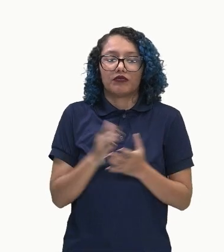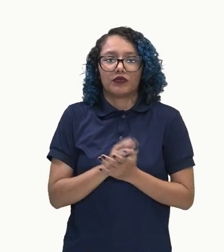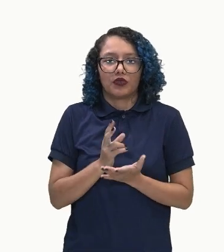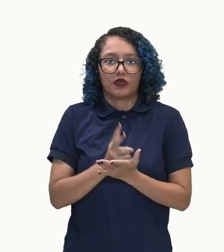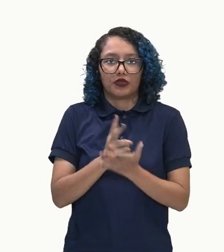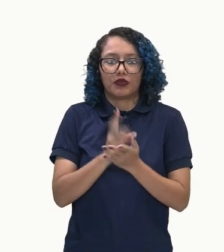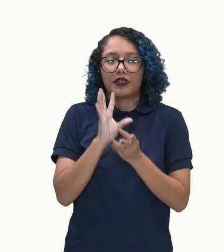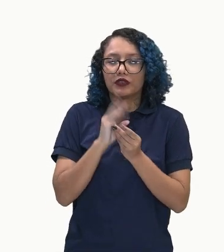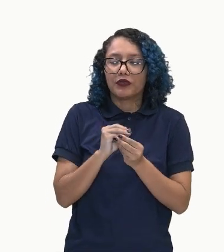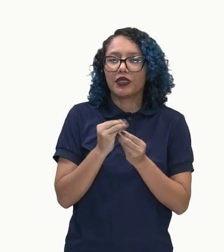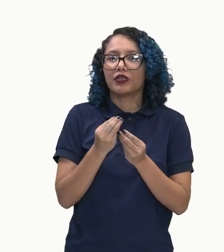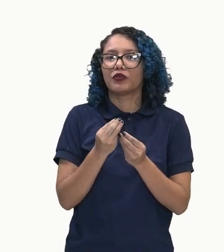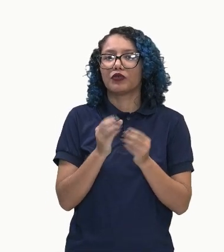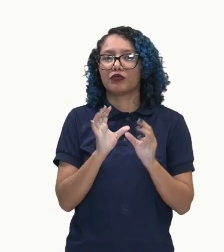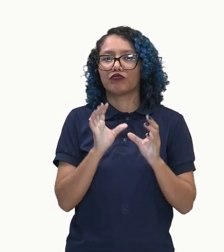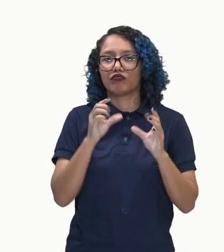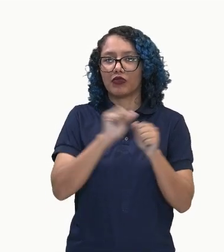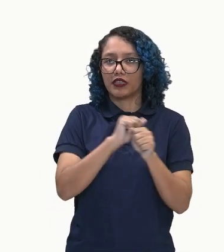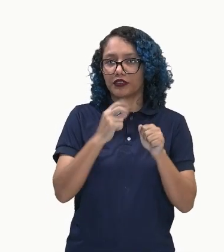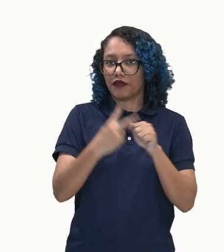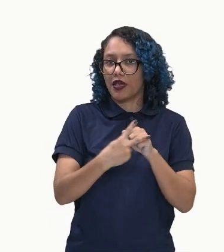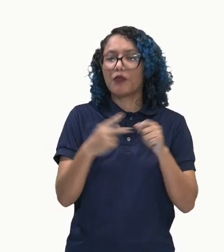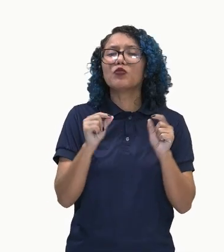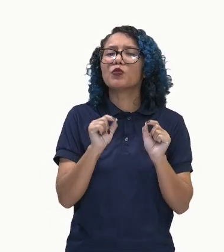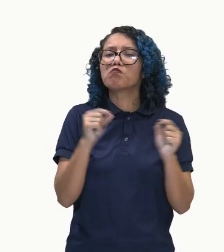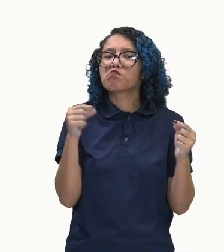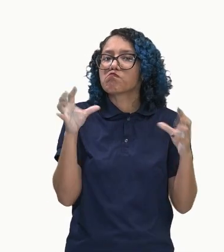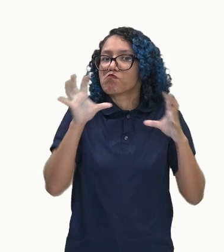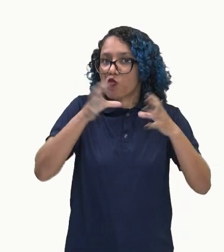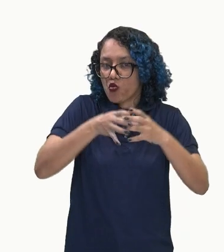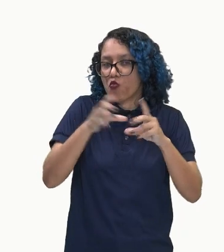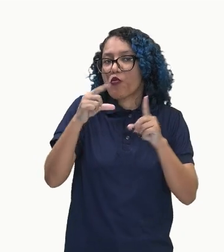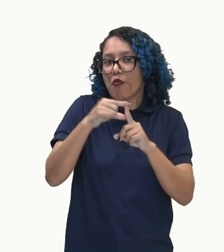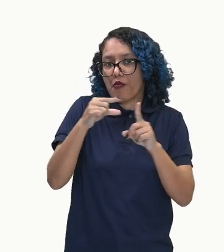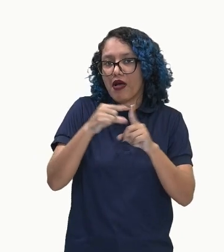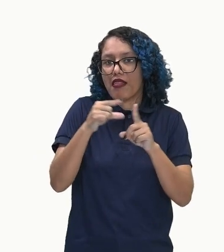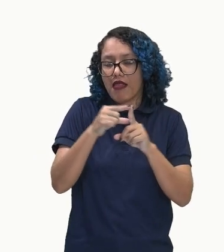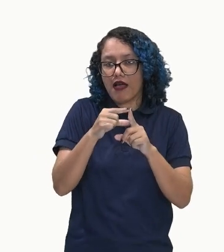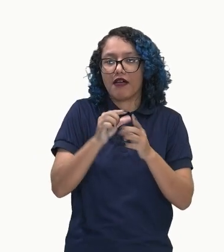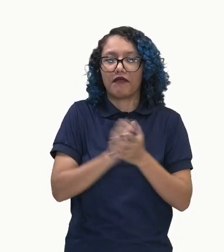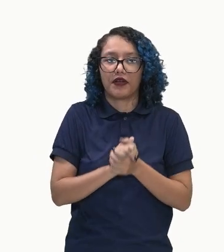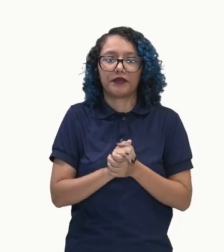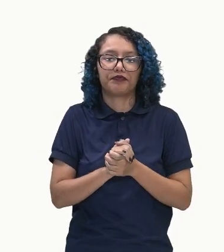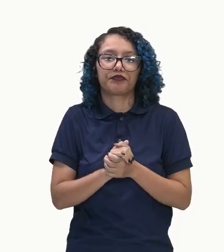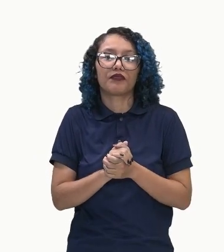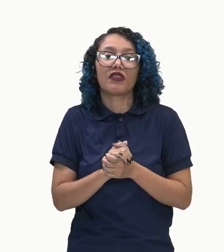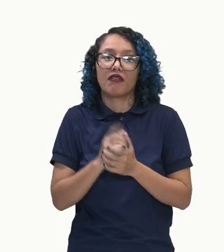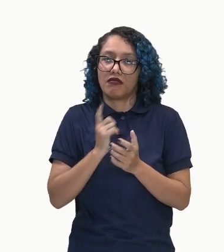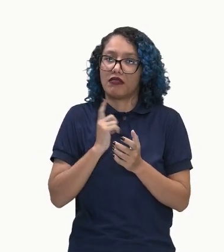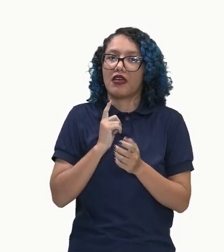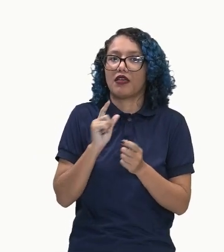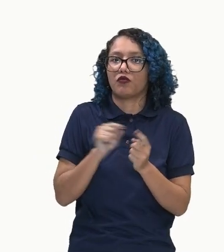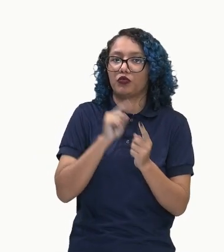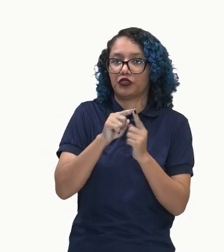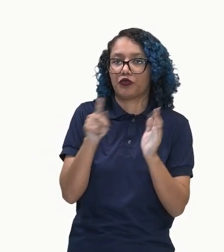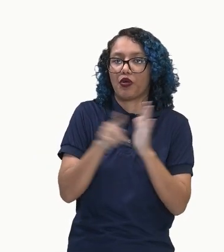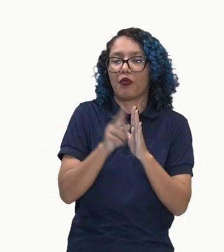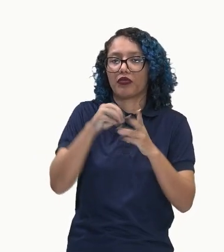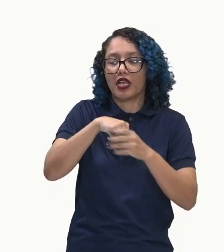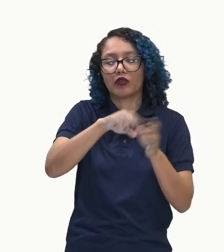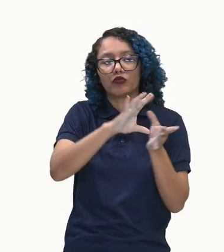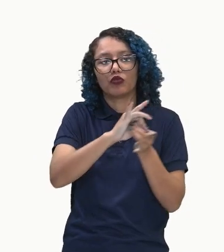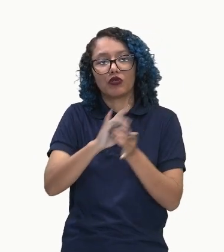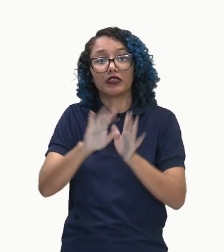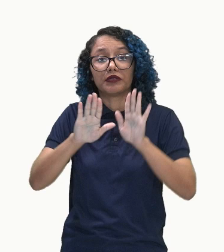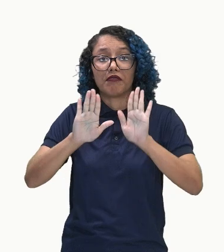classe de palavras, tá? Que desempenha a sua função dentro ali do contexto onde eles estão inseridos, mas, por